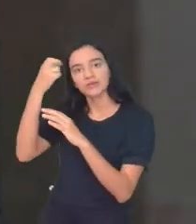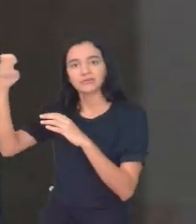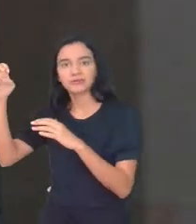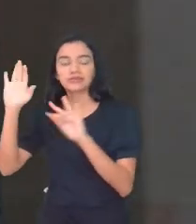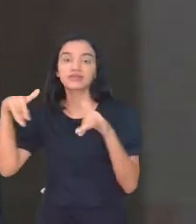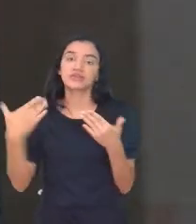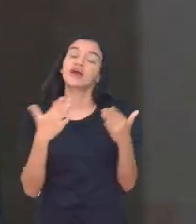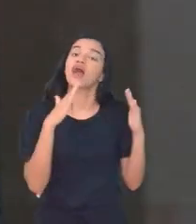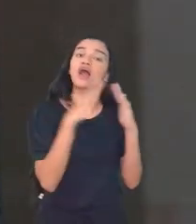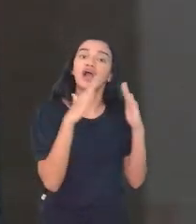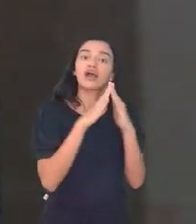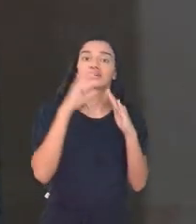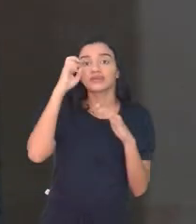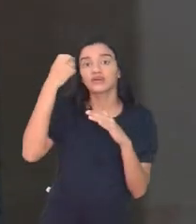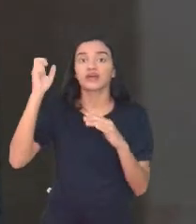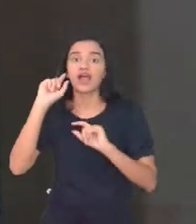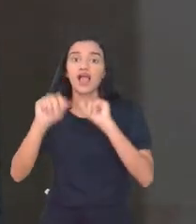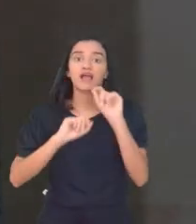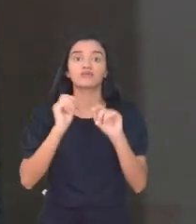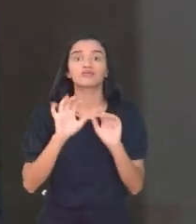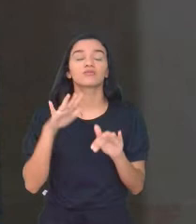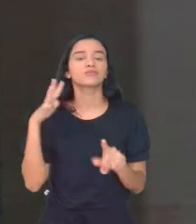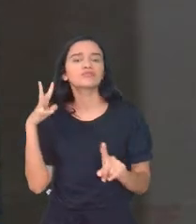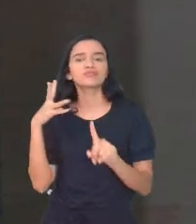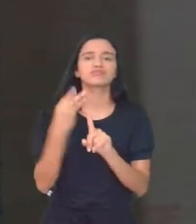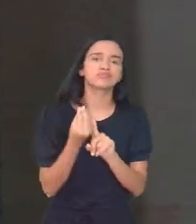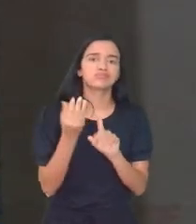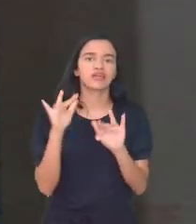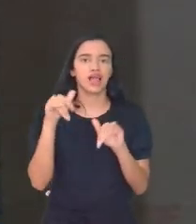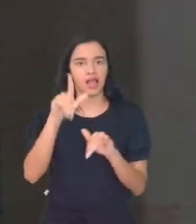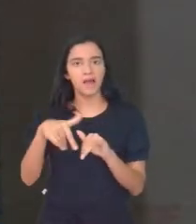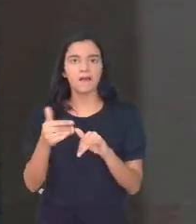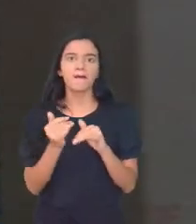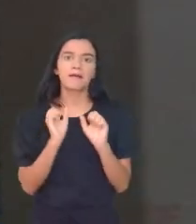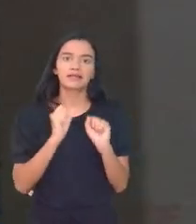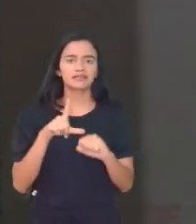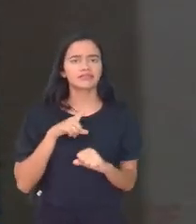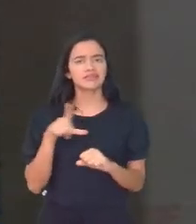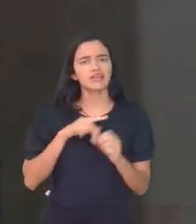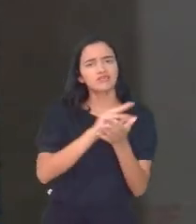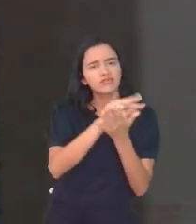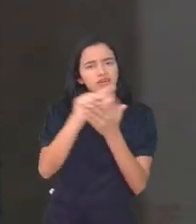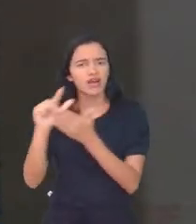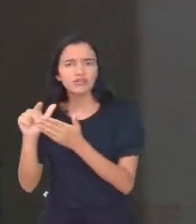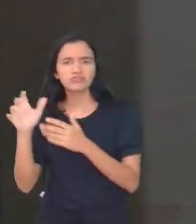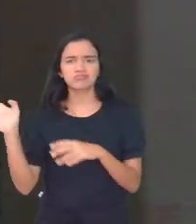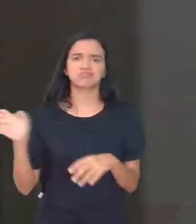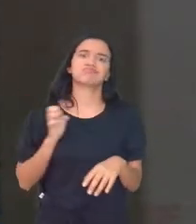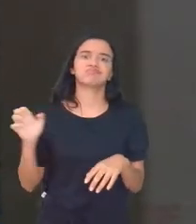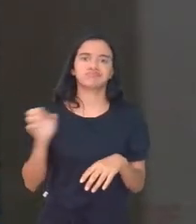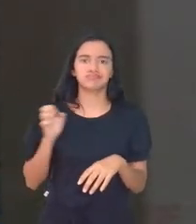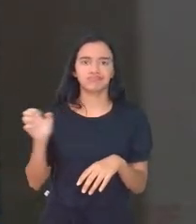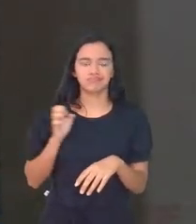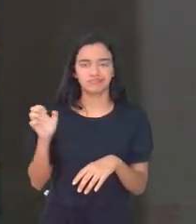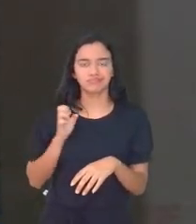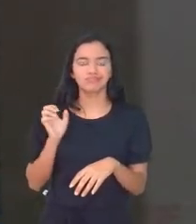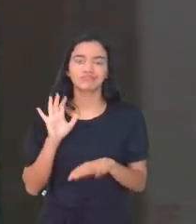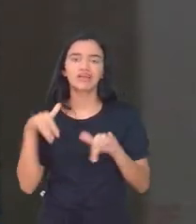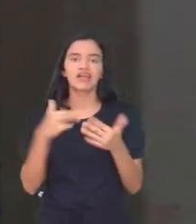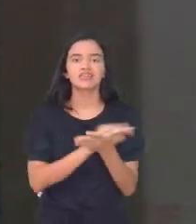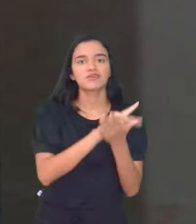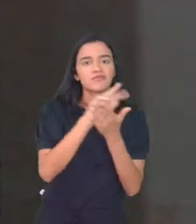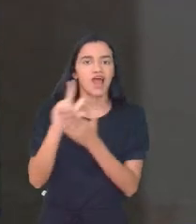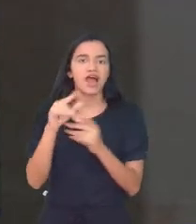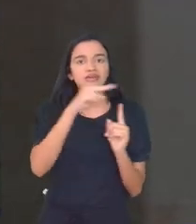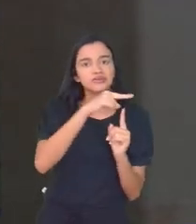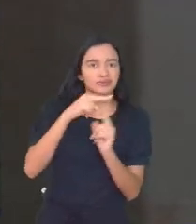A Casa da Cultura, como centro de artesanato, possui uma variedade riquíssima, né, de vários